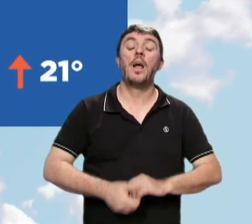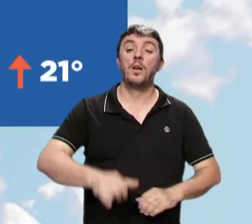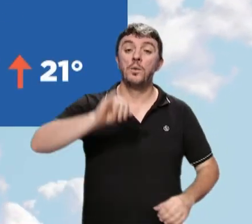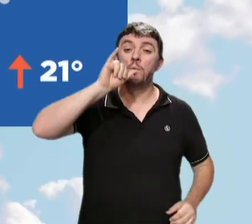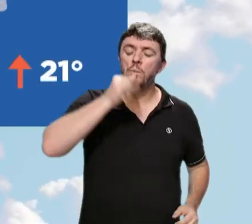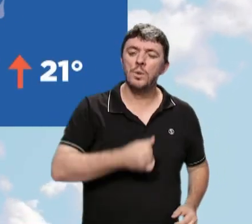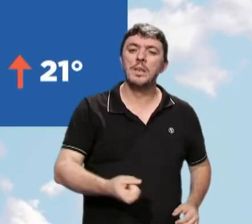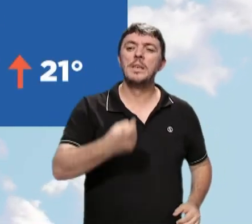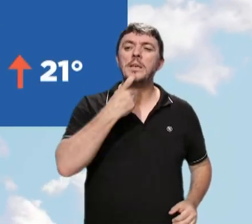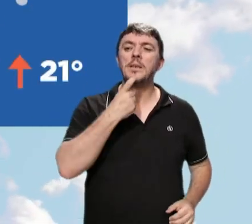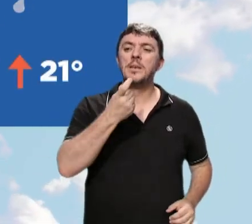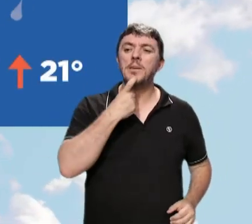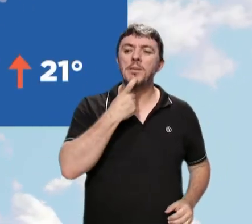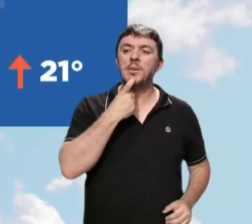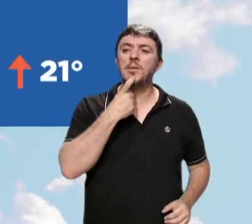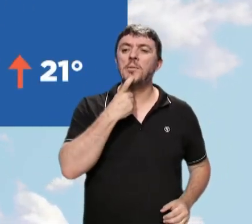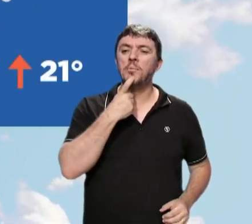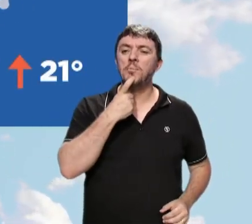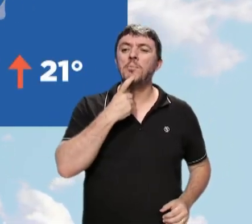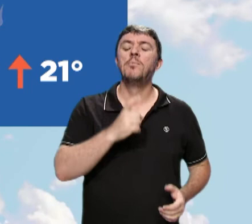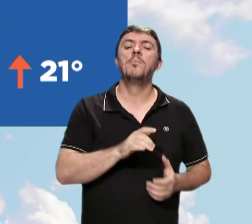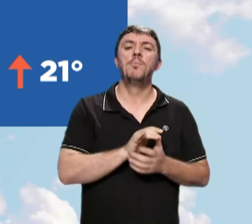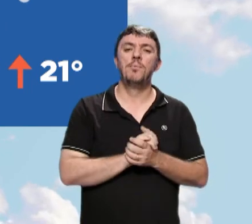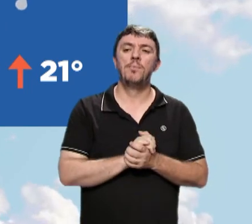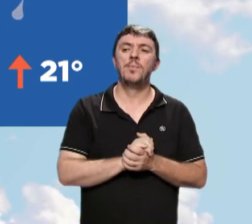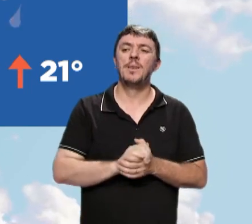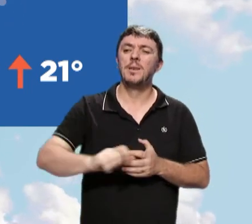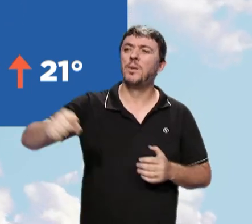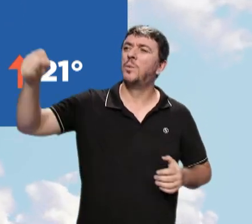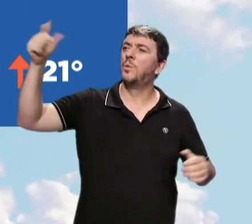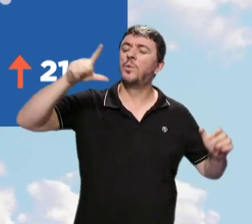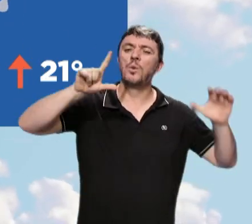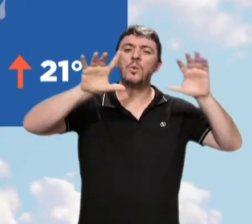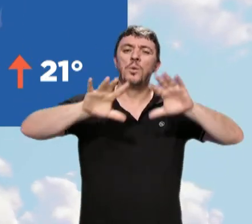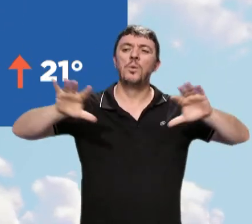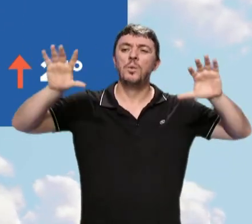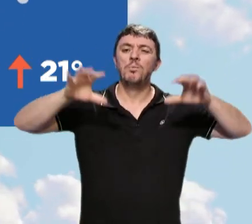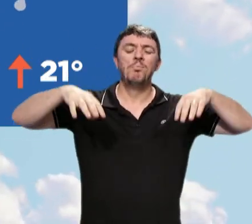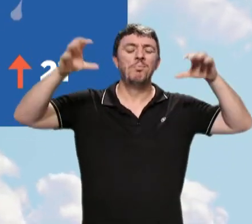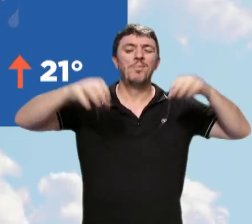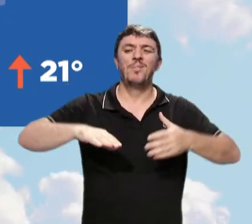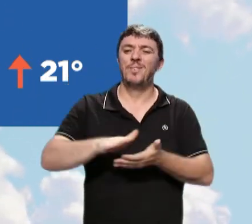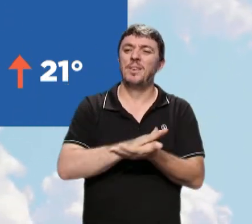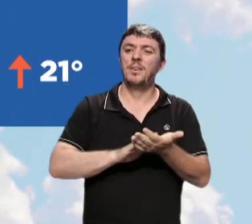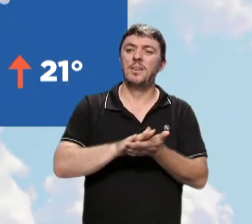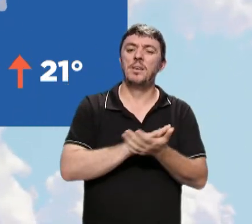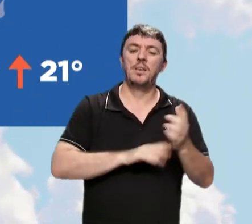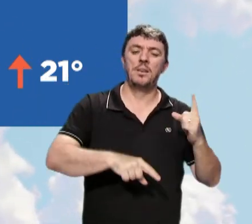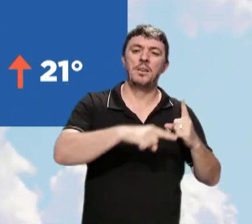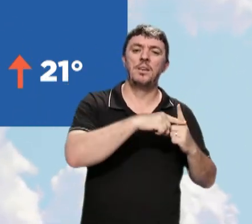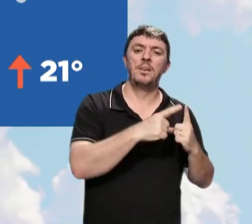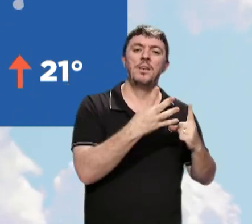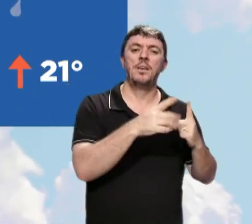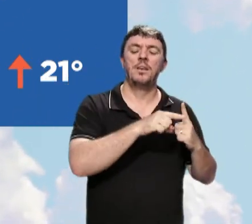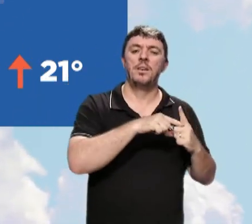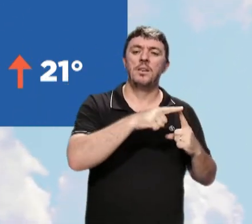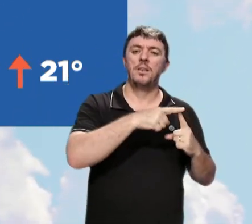Jundiaí, Campinas, aquele tempo que a gente já conhece, hein? Sol com algumas nuvens e não vai chover. Mínima de 14, máxima